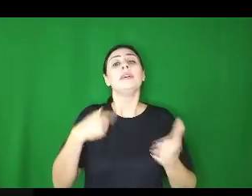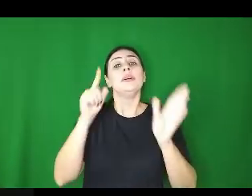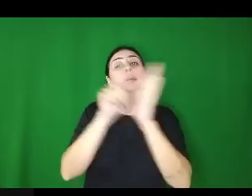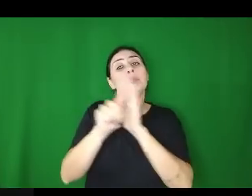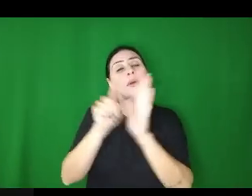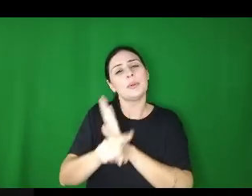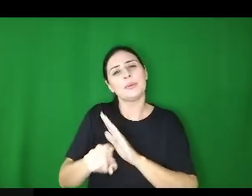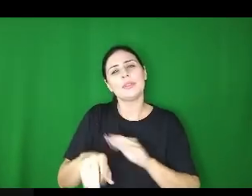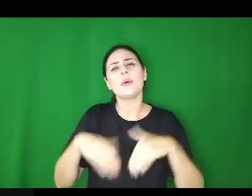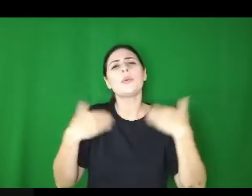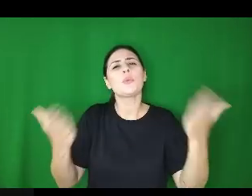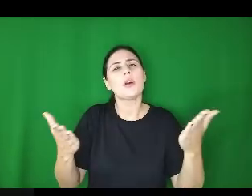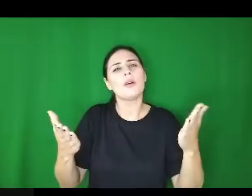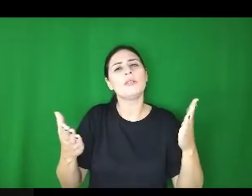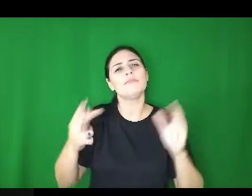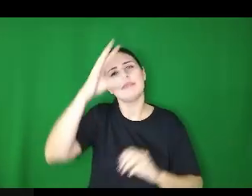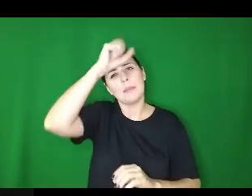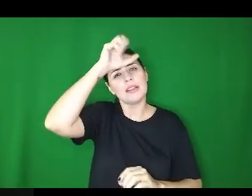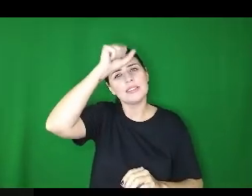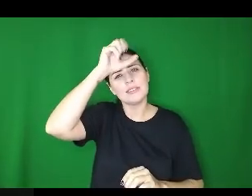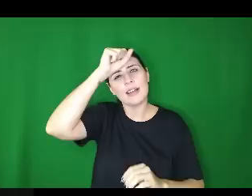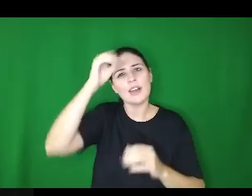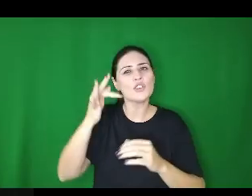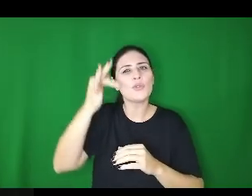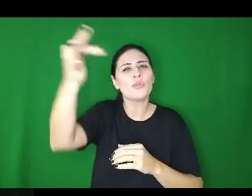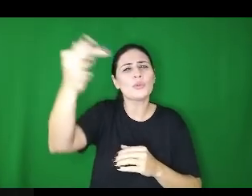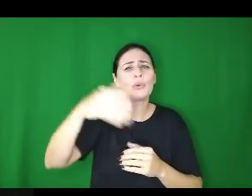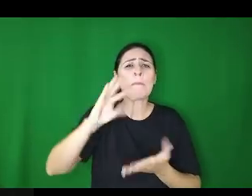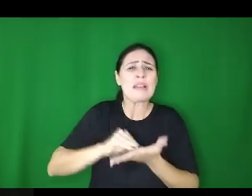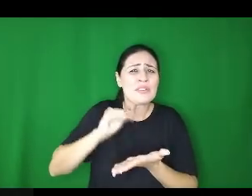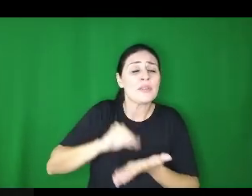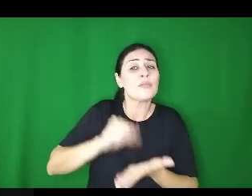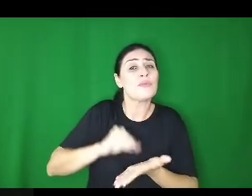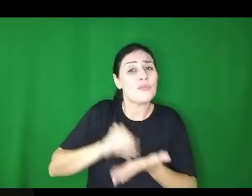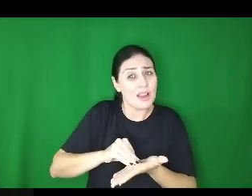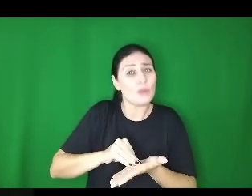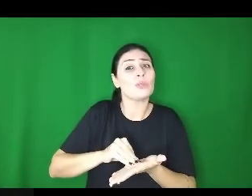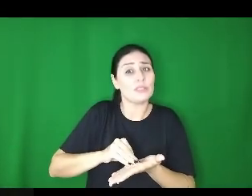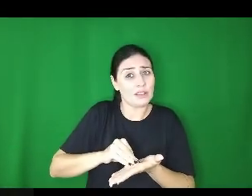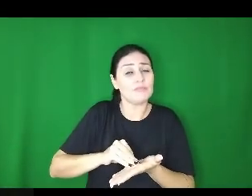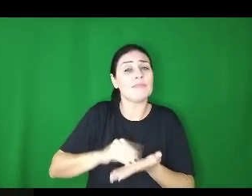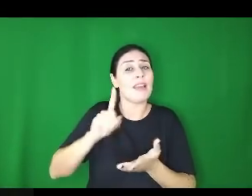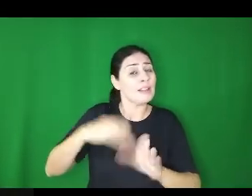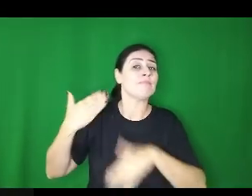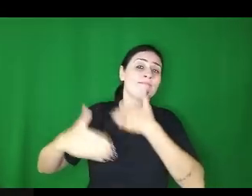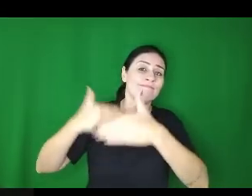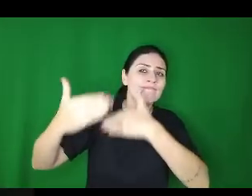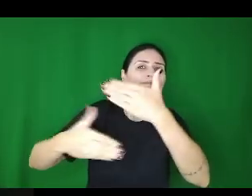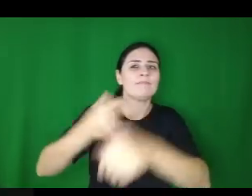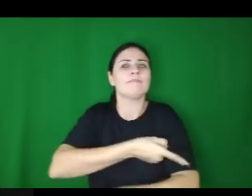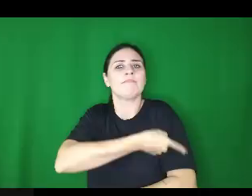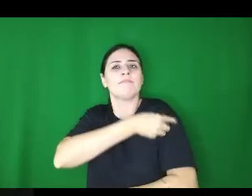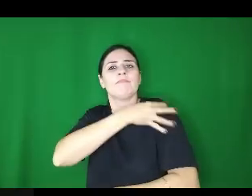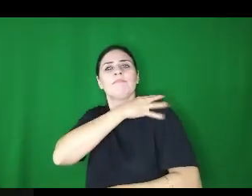significa que quando a gente prioriza, que uma coisa substitui a outra. Não, tem partes do